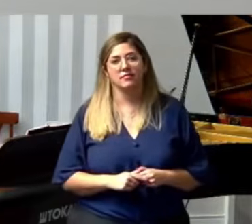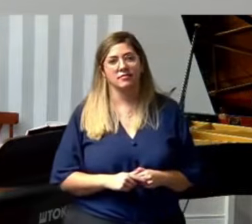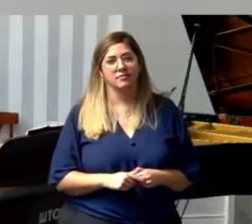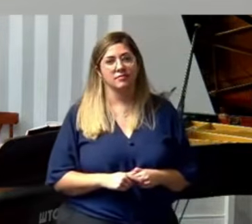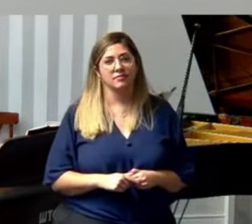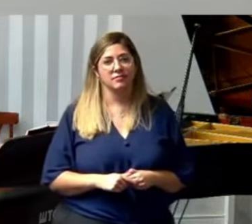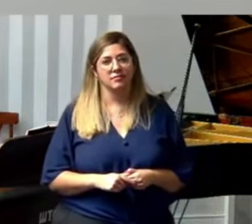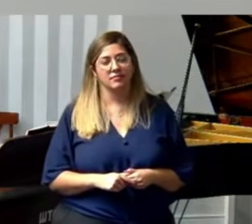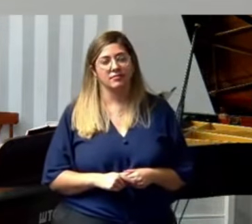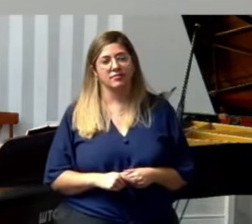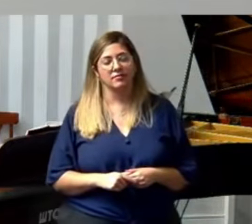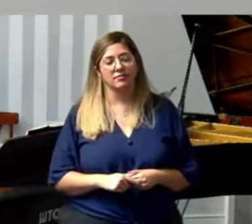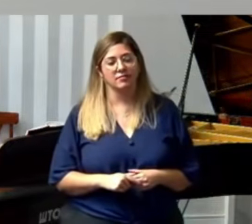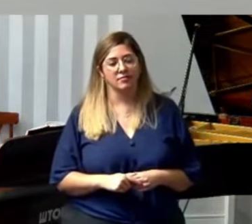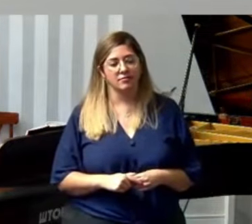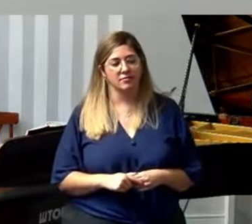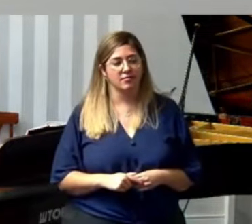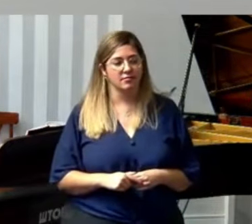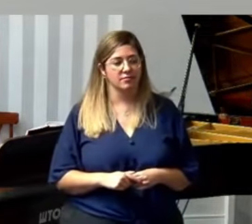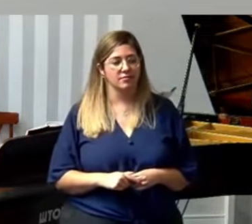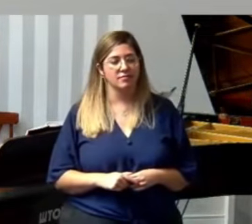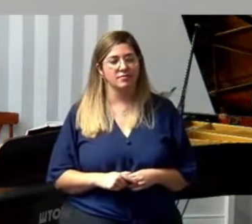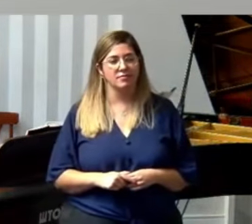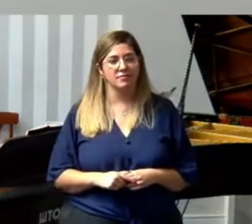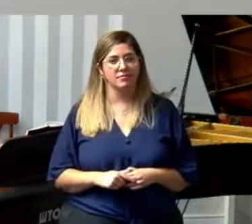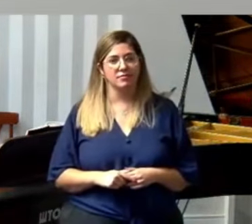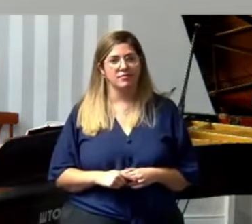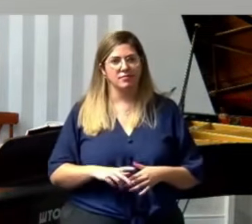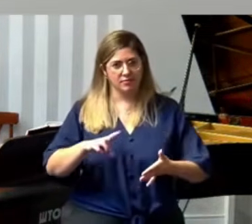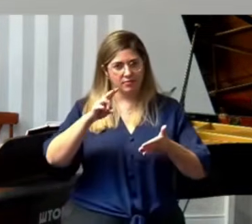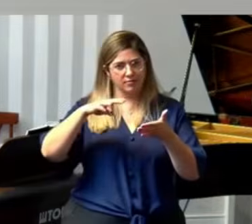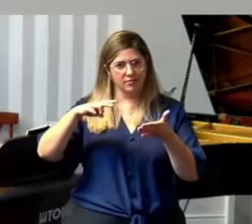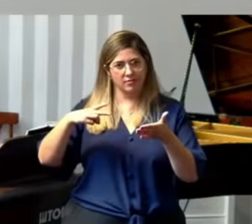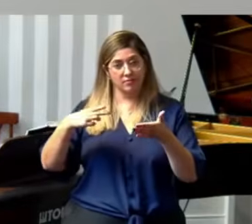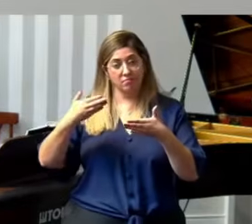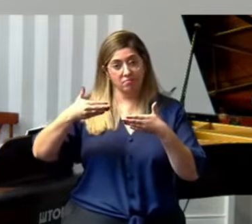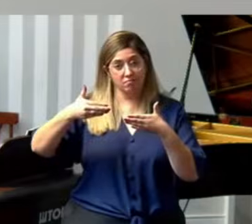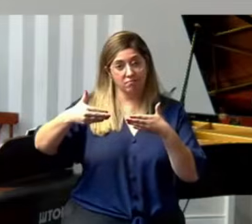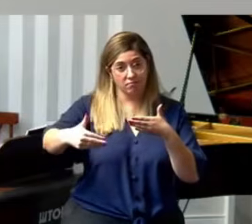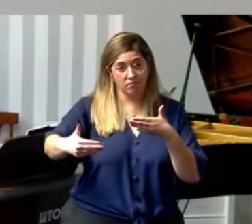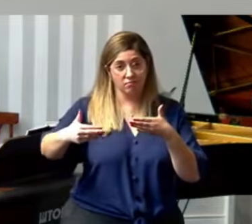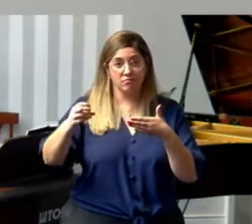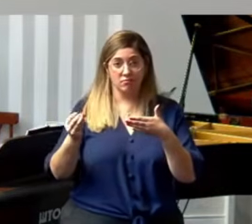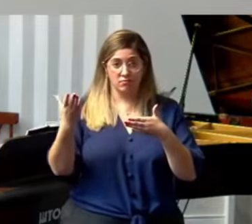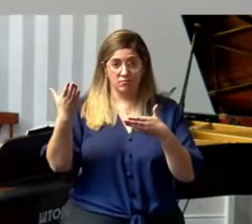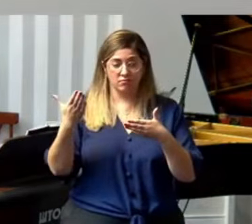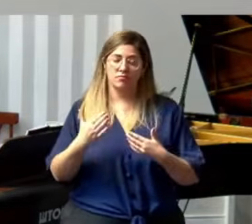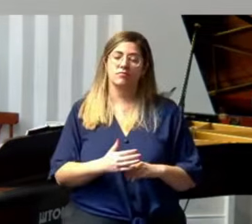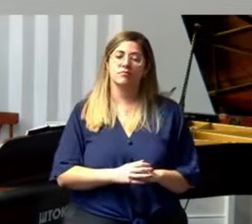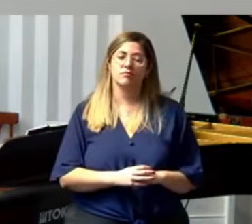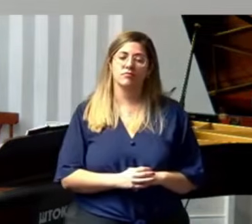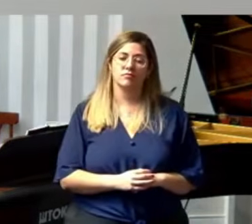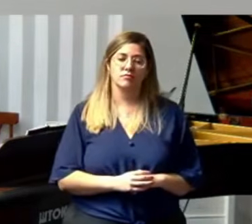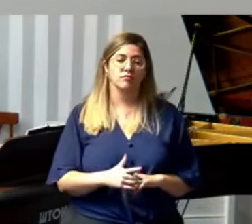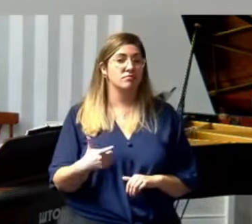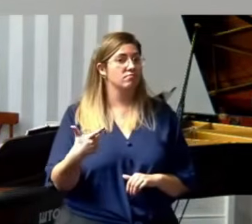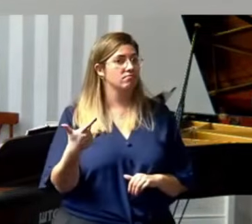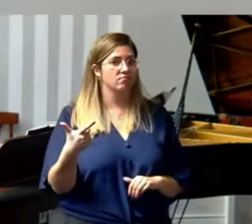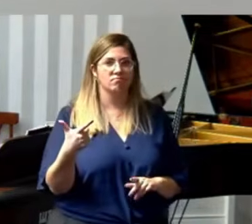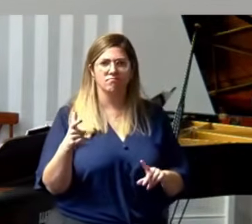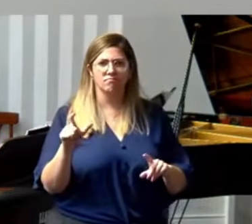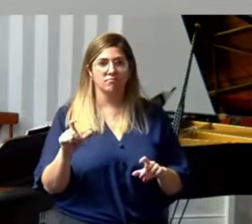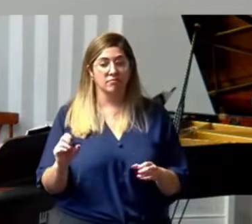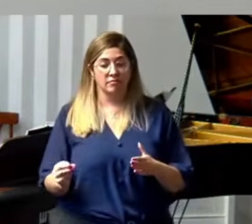E enxergue a sequência de eventos que nós temos aqui. Primeiro, não havia ainda nenhuma planta do campo